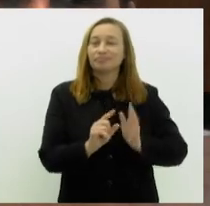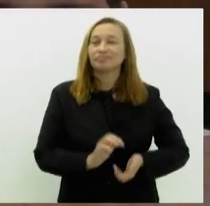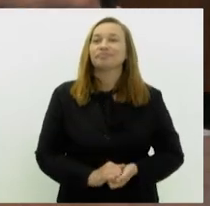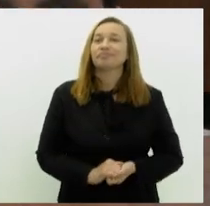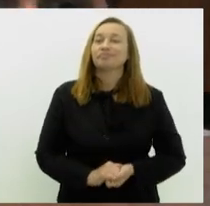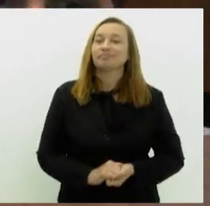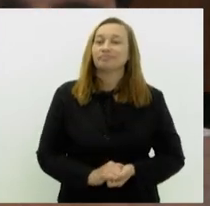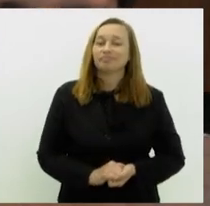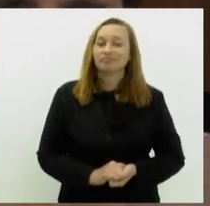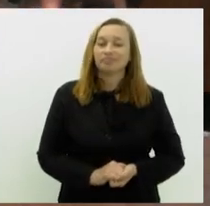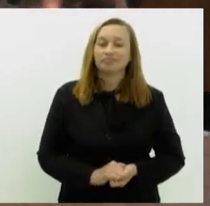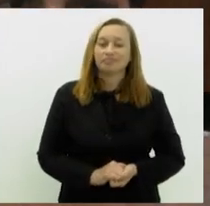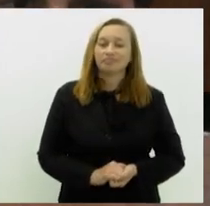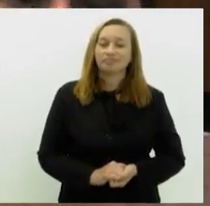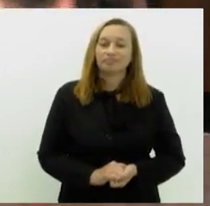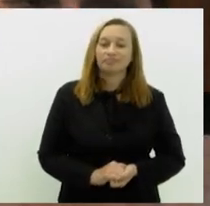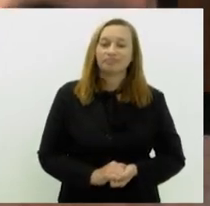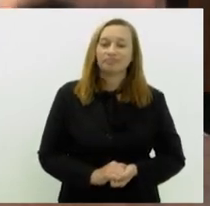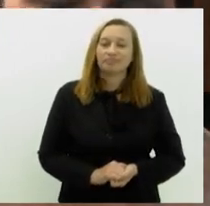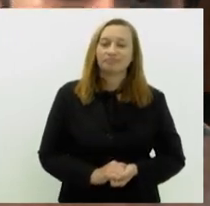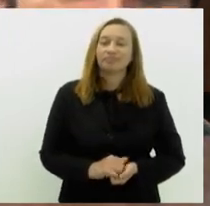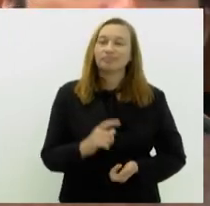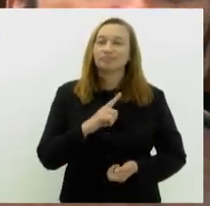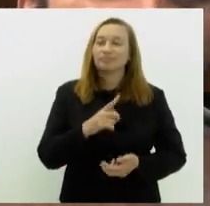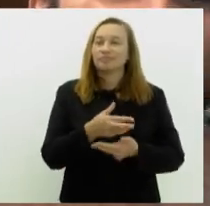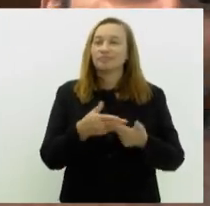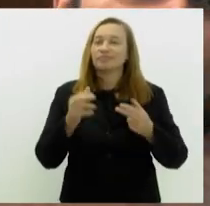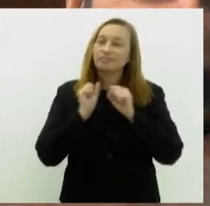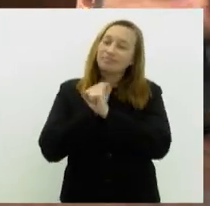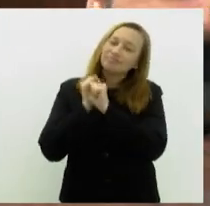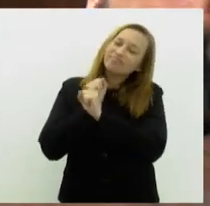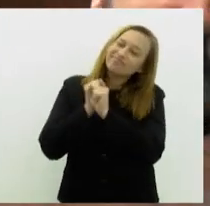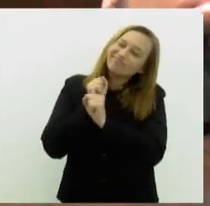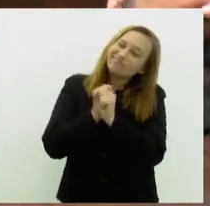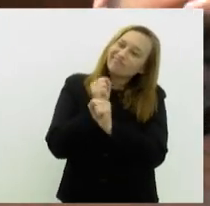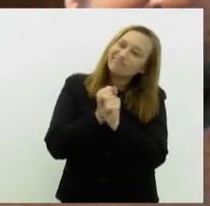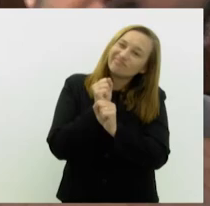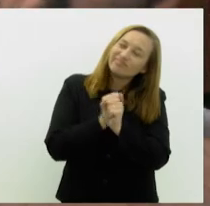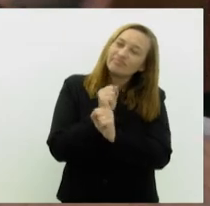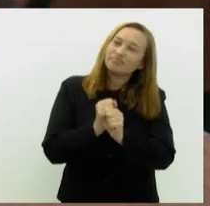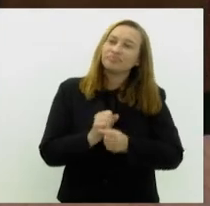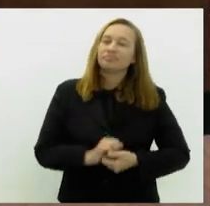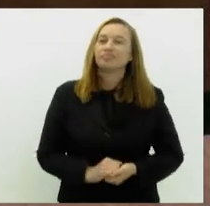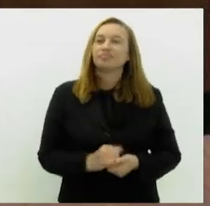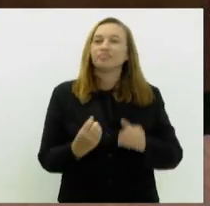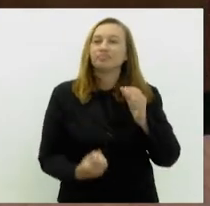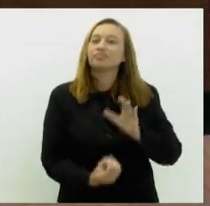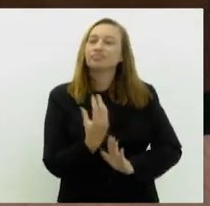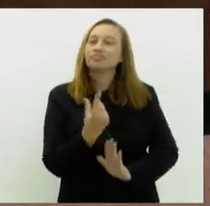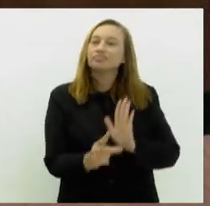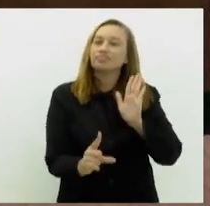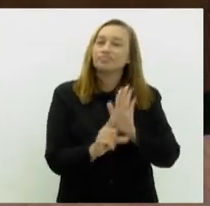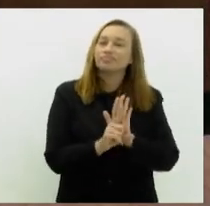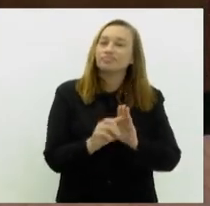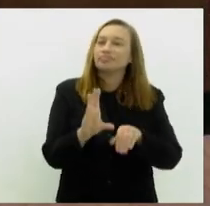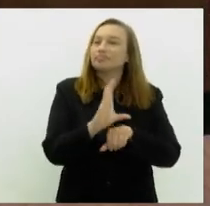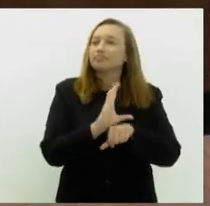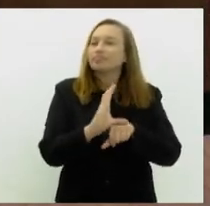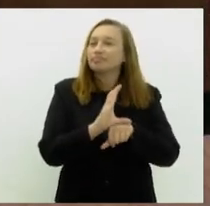que tem muitos e muitos anos, que legislou sobre a